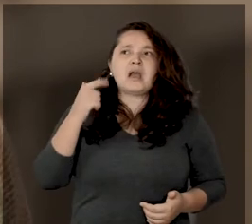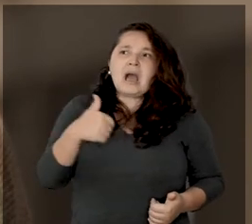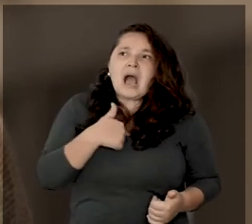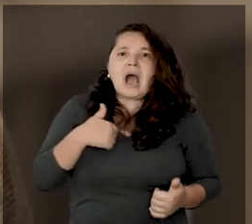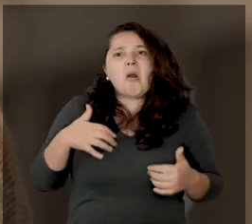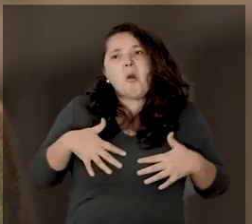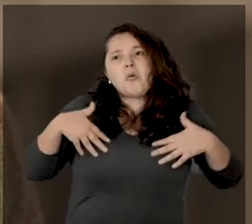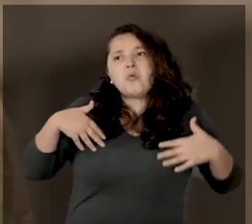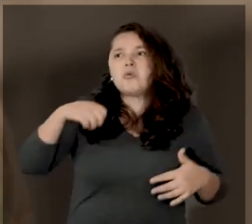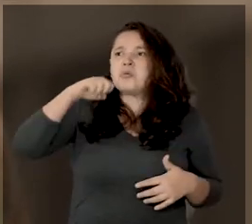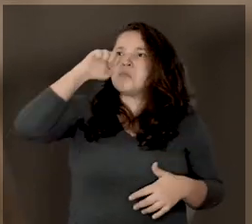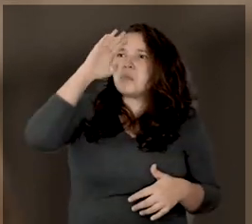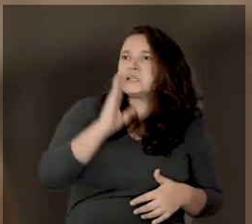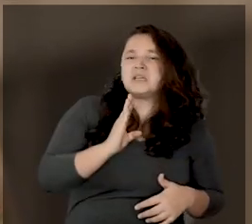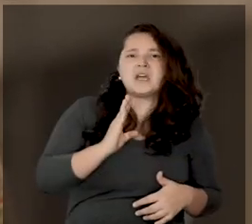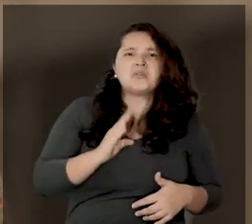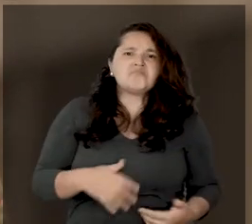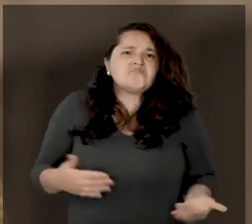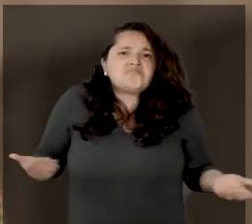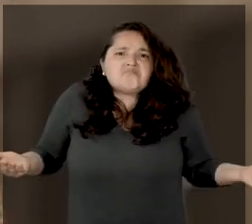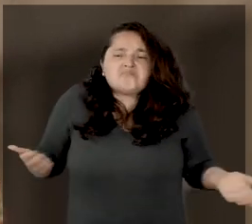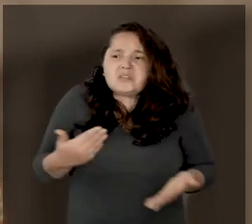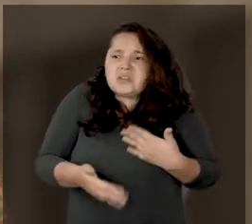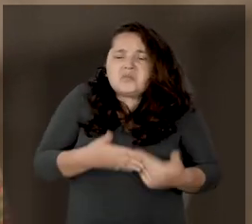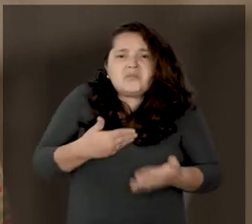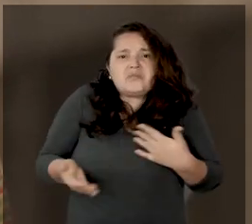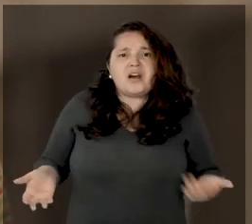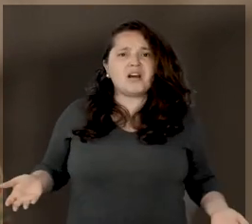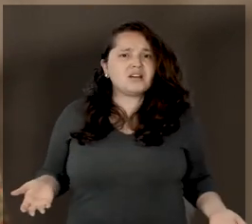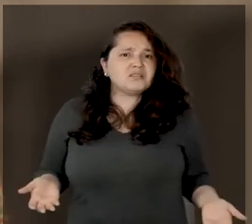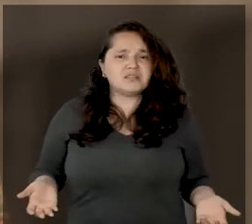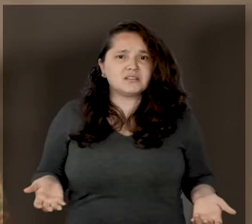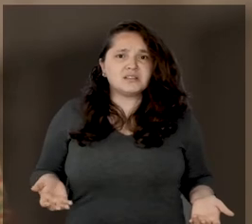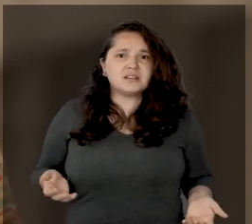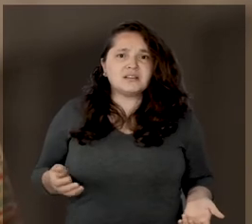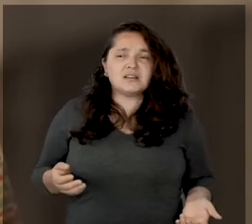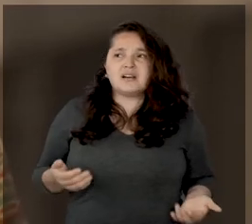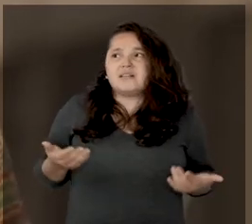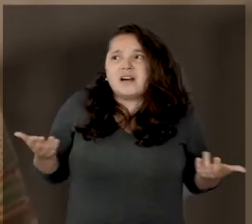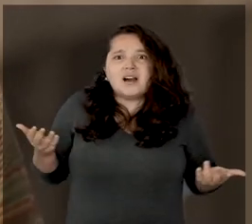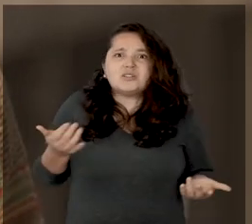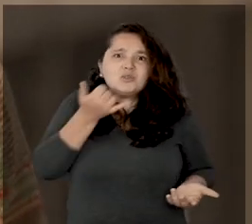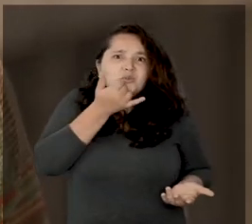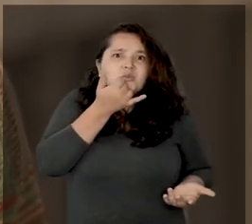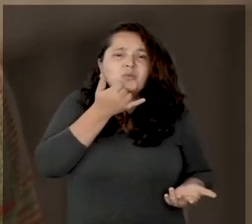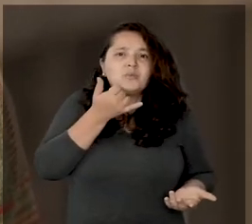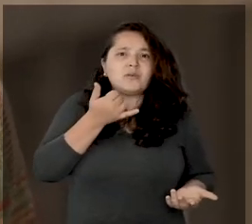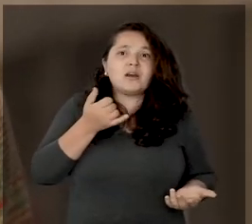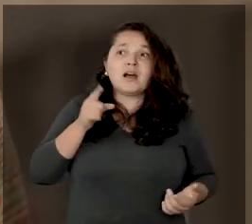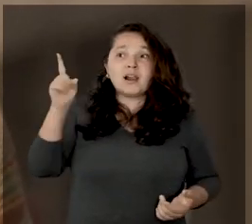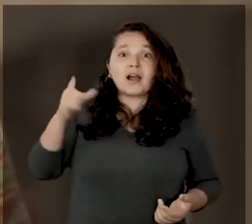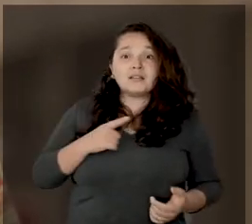ter um desdém mesmo, tanto faz, né? Essa coisa da, digo, pô, a gente tem a Raposa Serra do Sol, ali é o nosso país, lá a gente